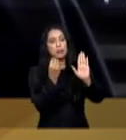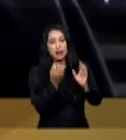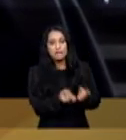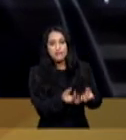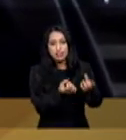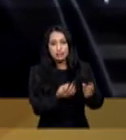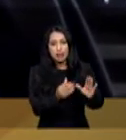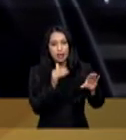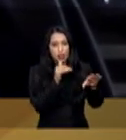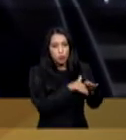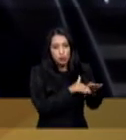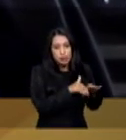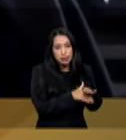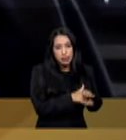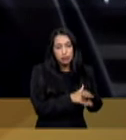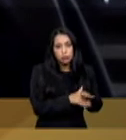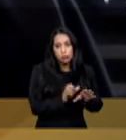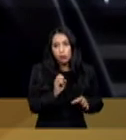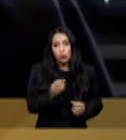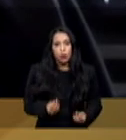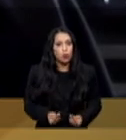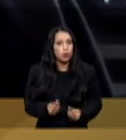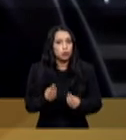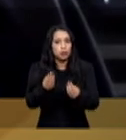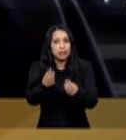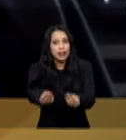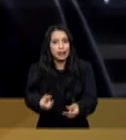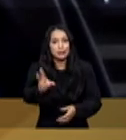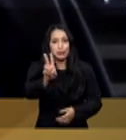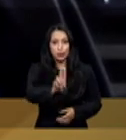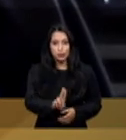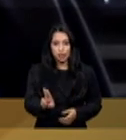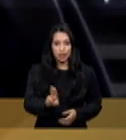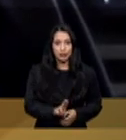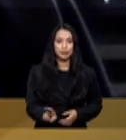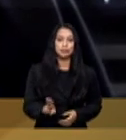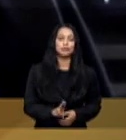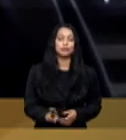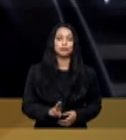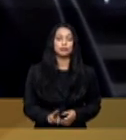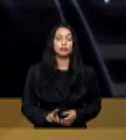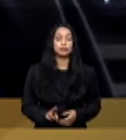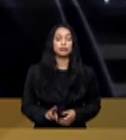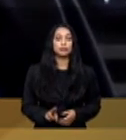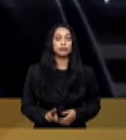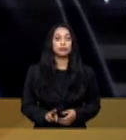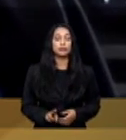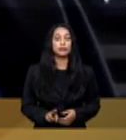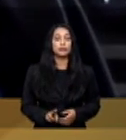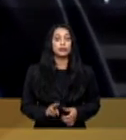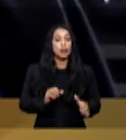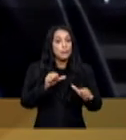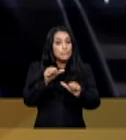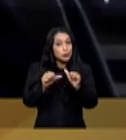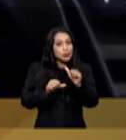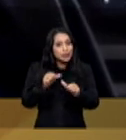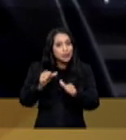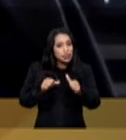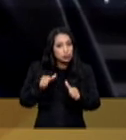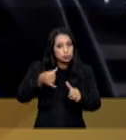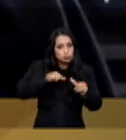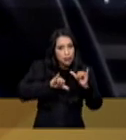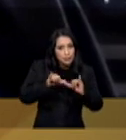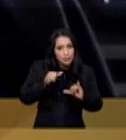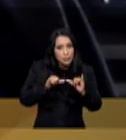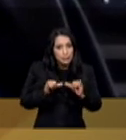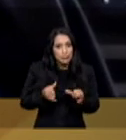qualquer forma, entrega a consumo substância alterada nos